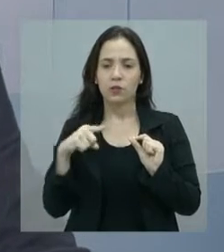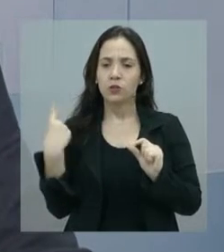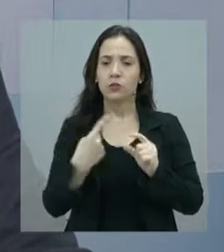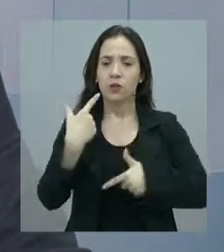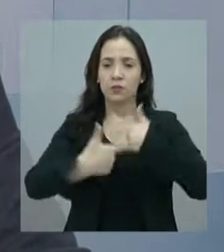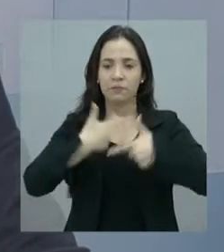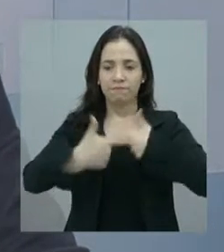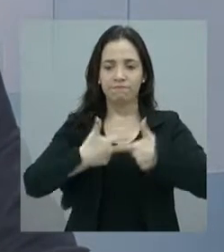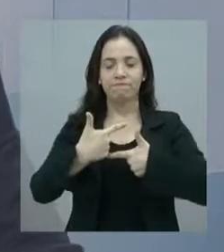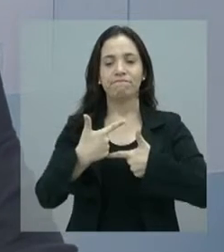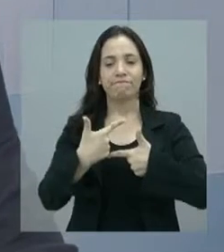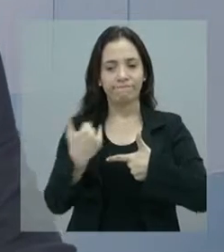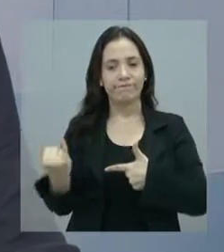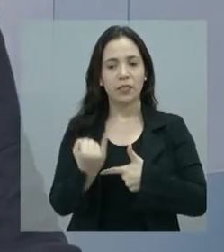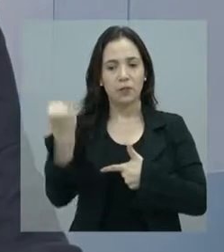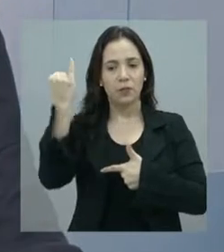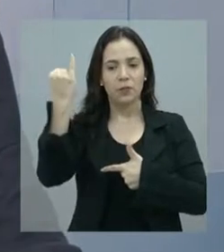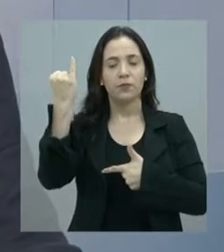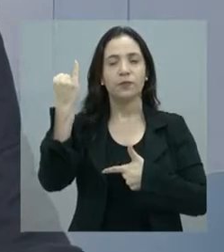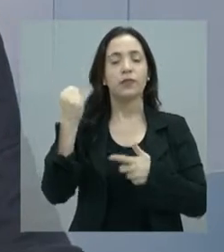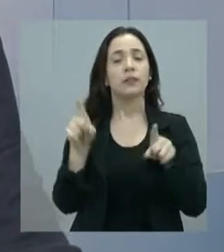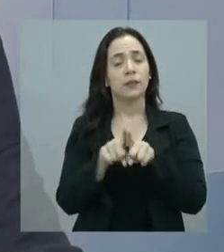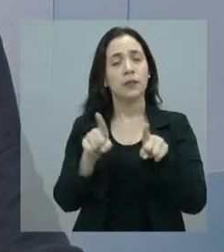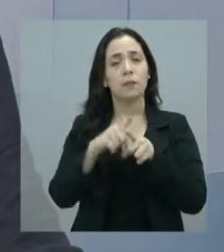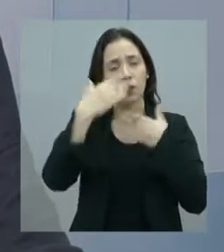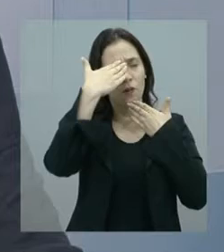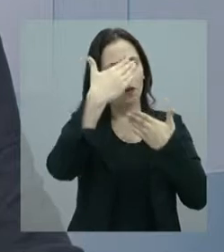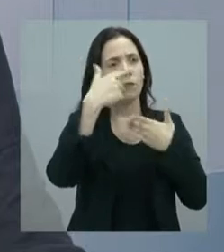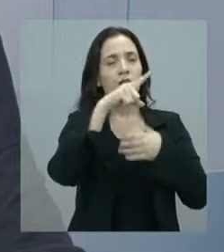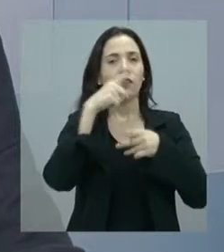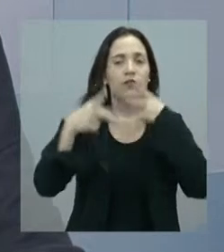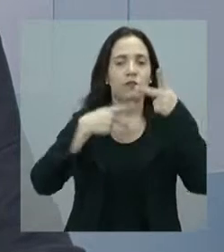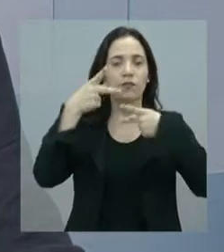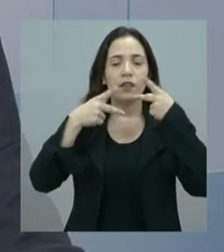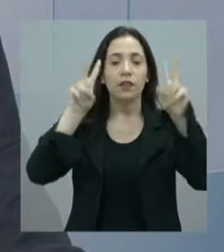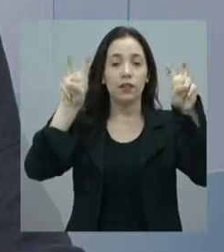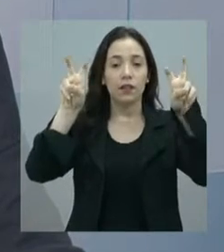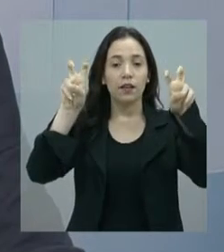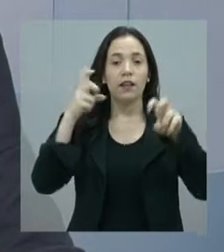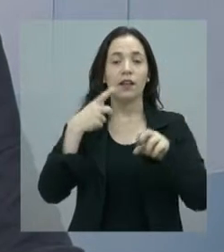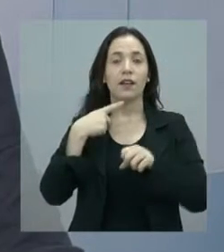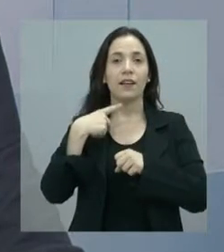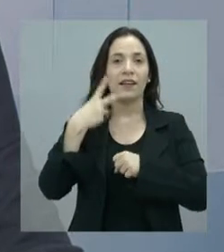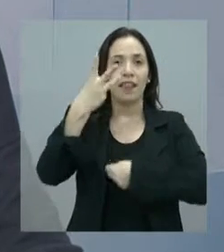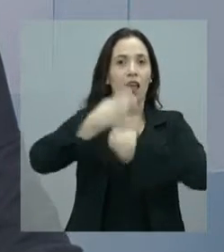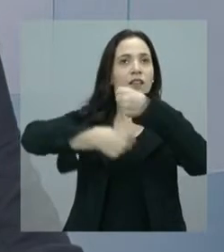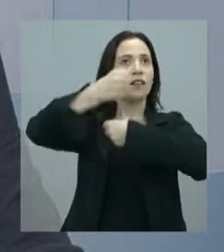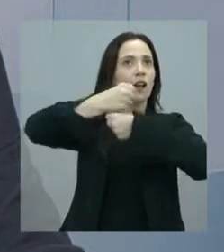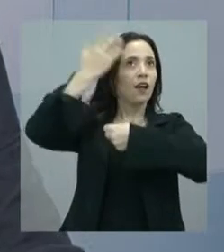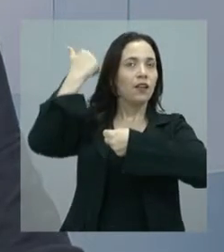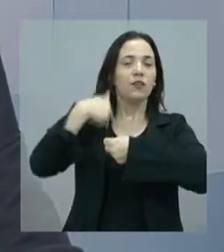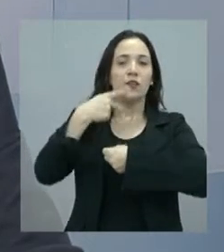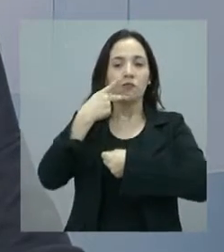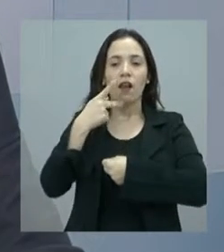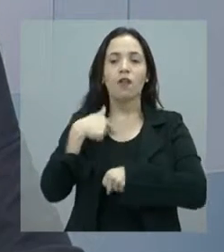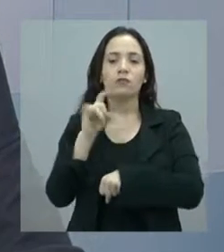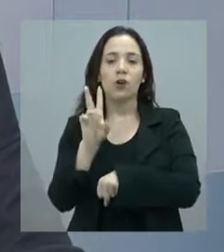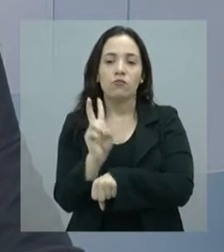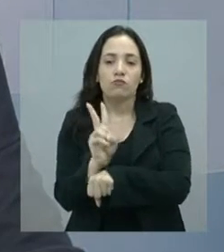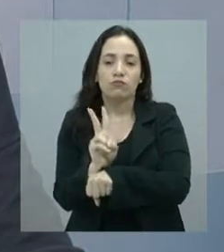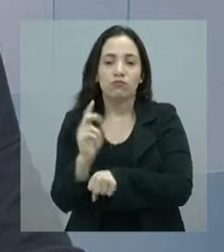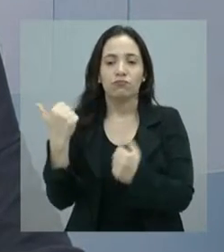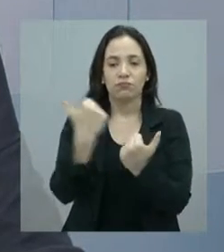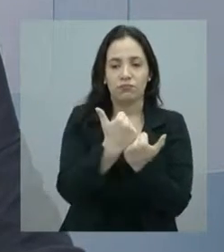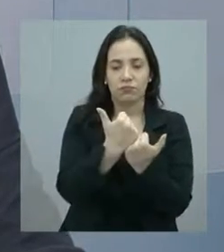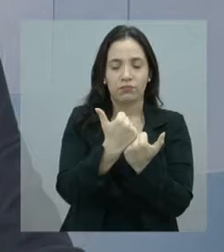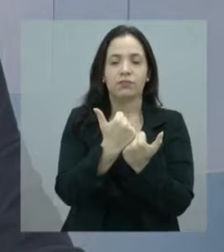na casa. E obrigado por falar sempre relembrar o que eu falei há 3 anos atrás. Que, na verdade, eu estou